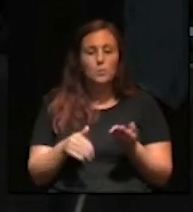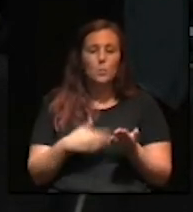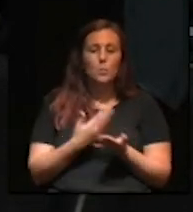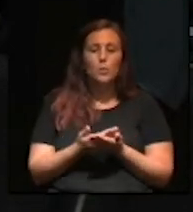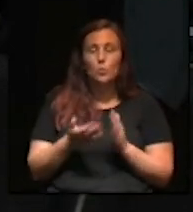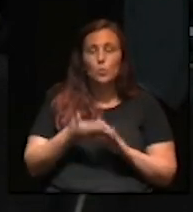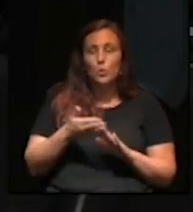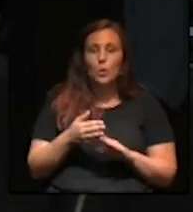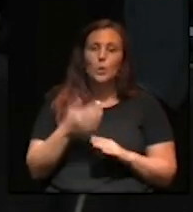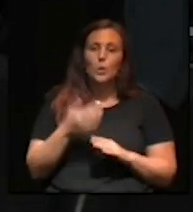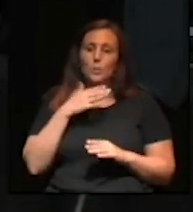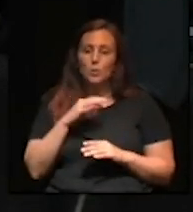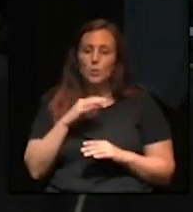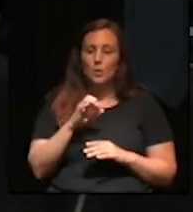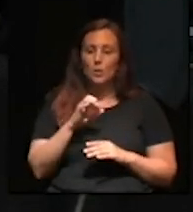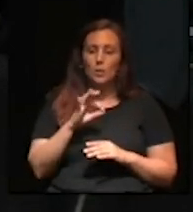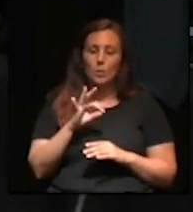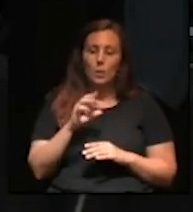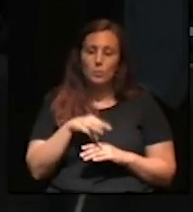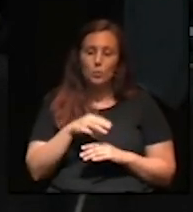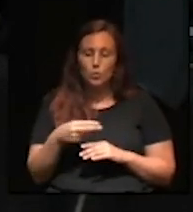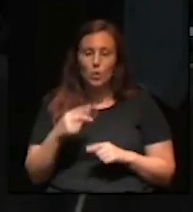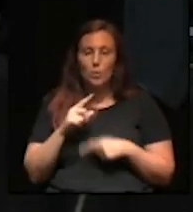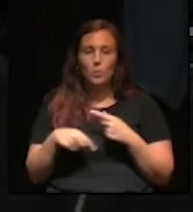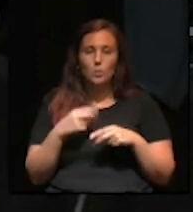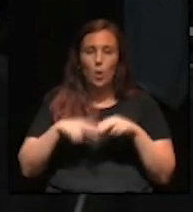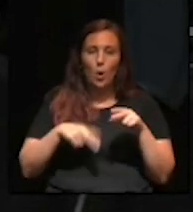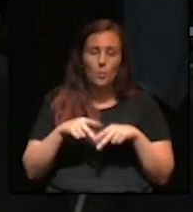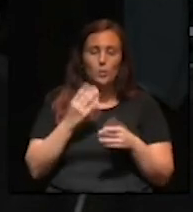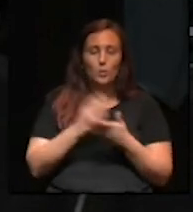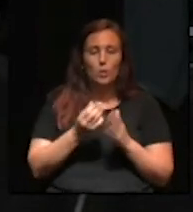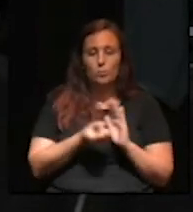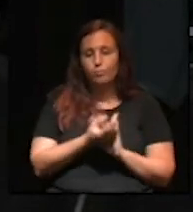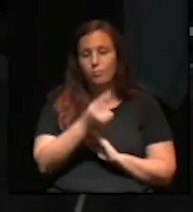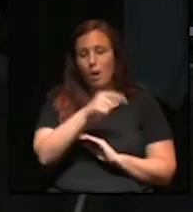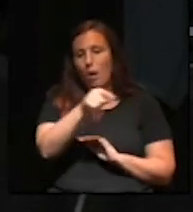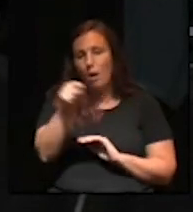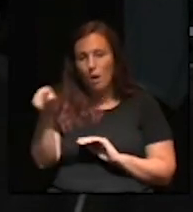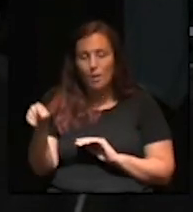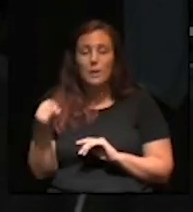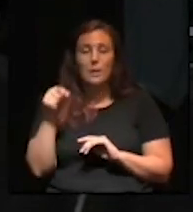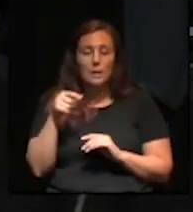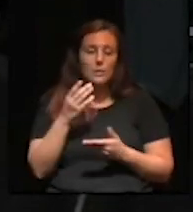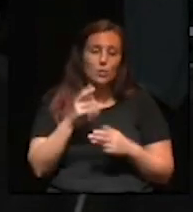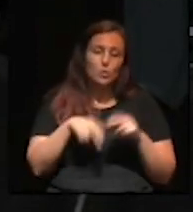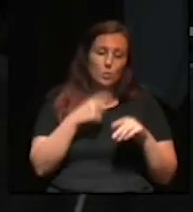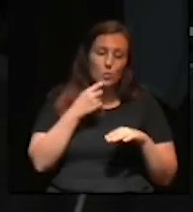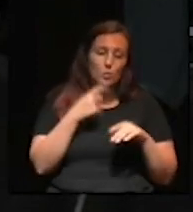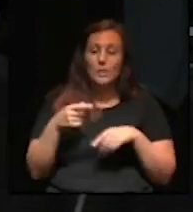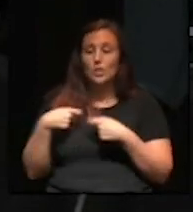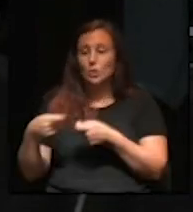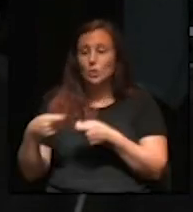de empréstimo de quase 84 milhões de euros para fazer obras em diversas escolas da cidade. Intervenções que deviam ser despesa